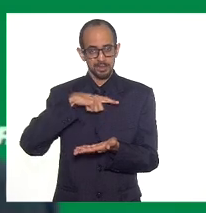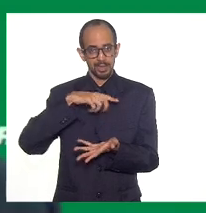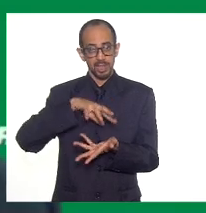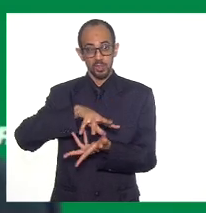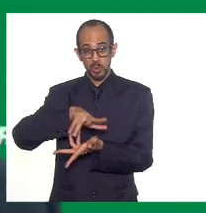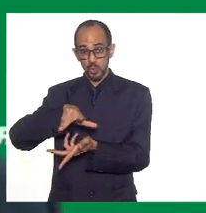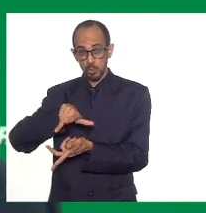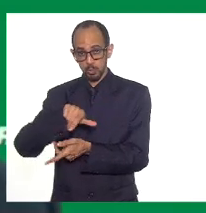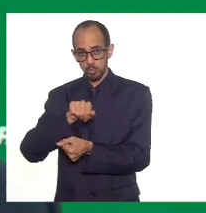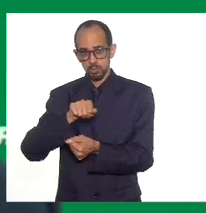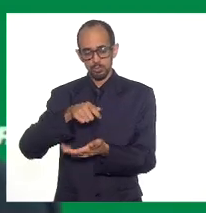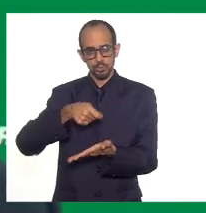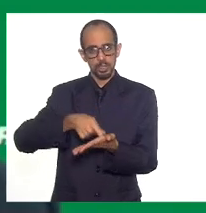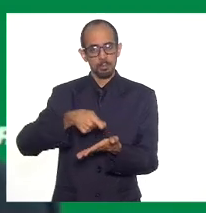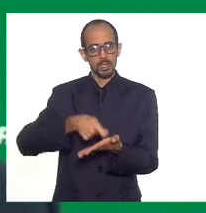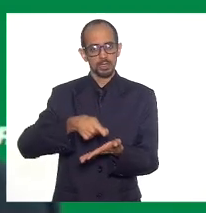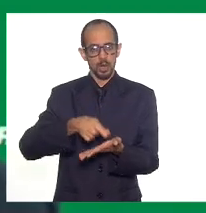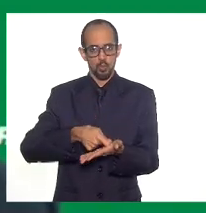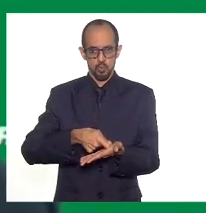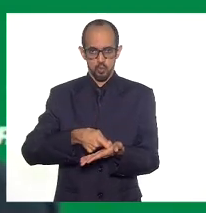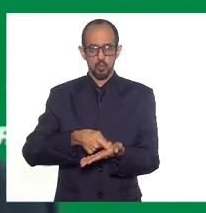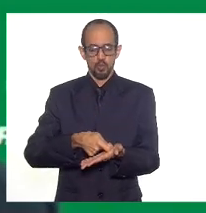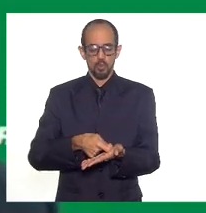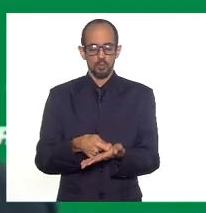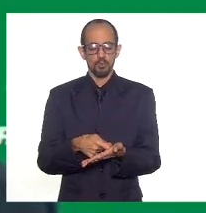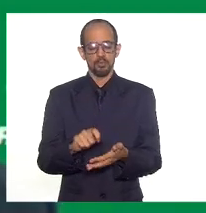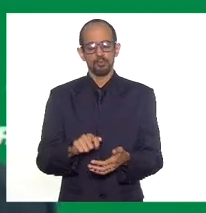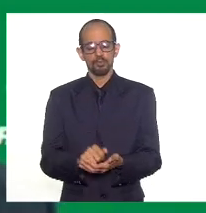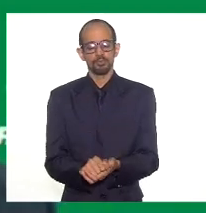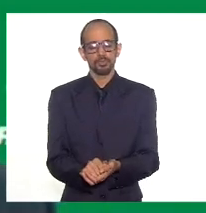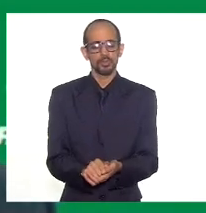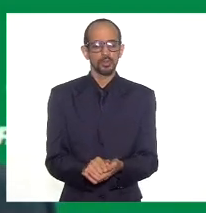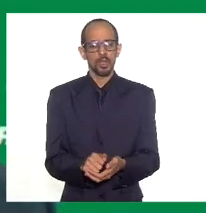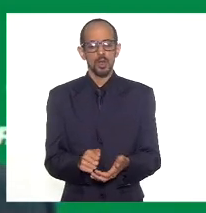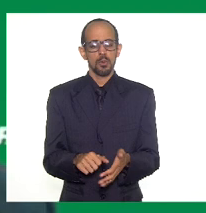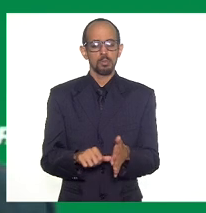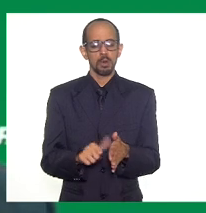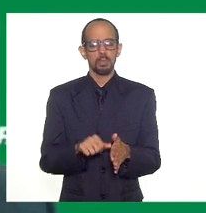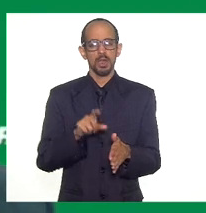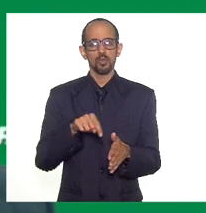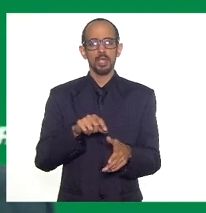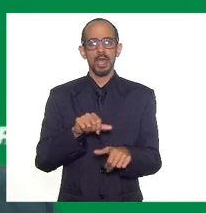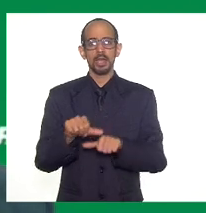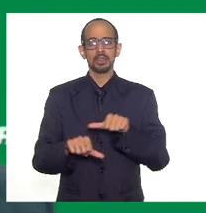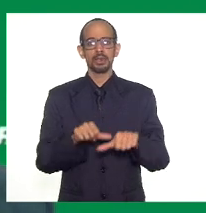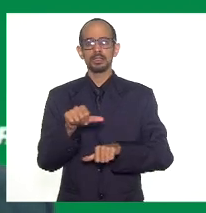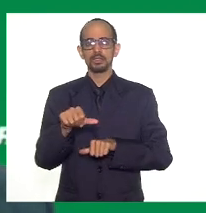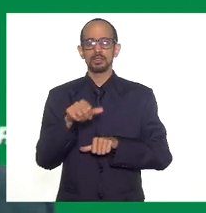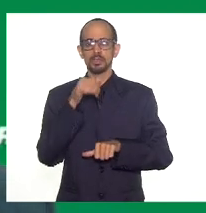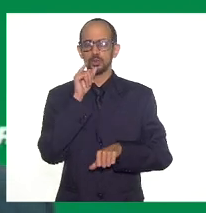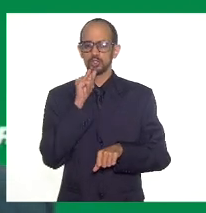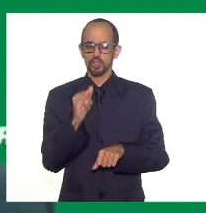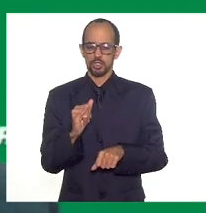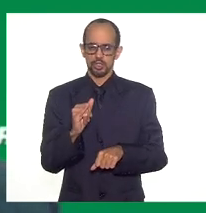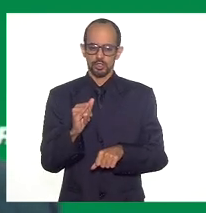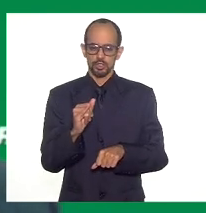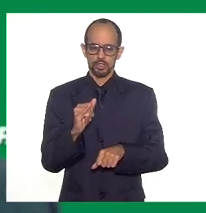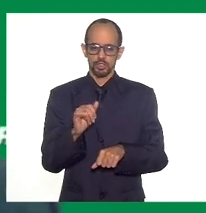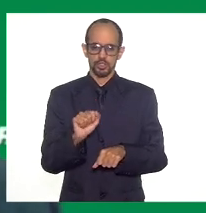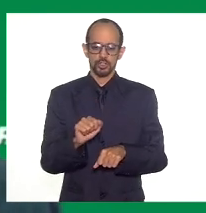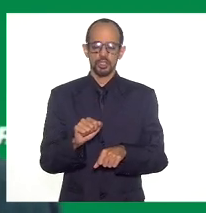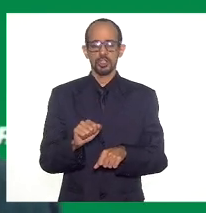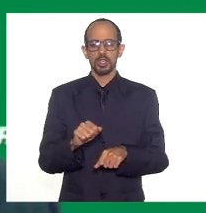pressões. A primeira delas que eu gostaria de falar é a transição energética, né, e as demandas relativas